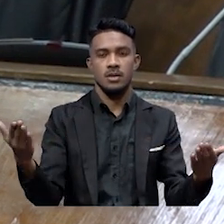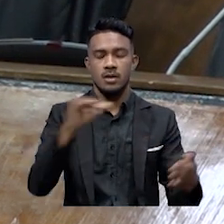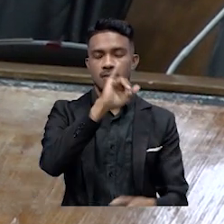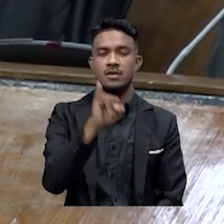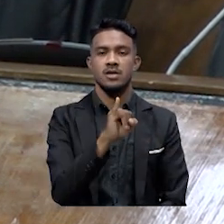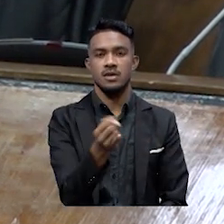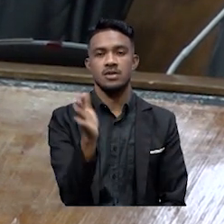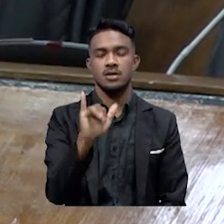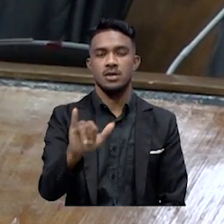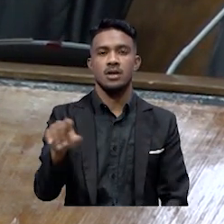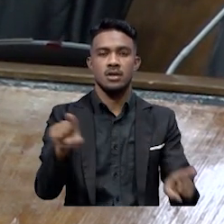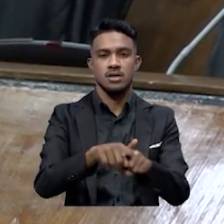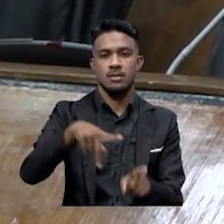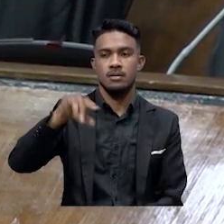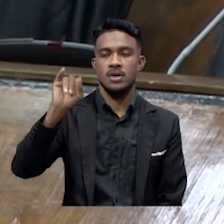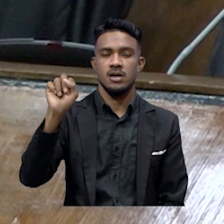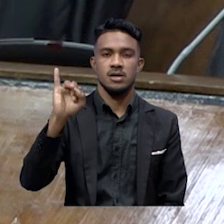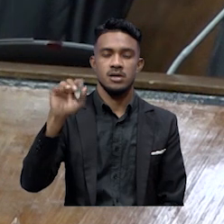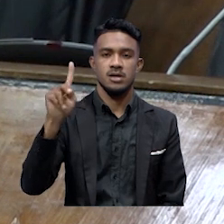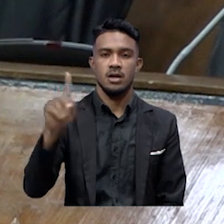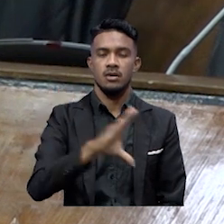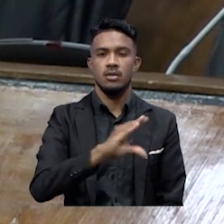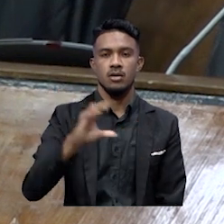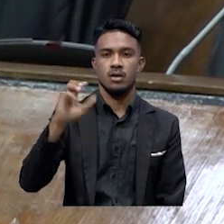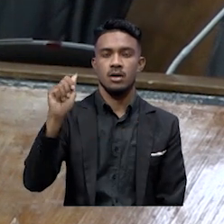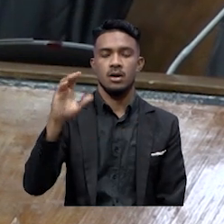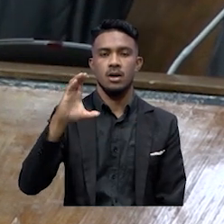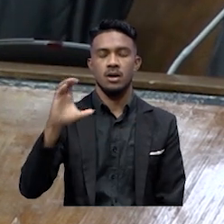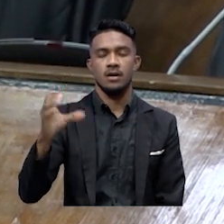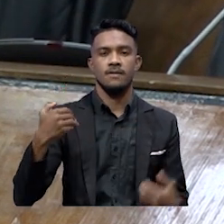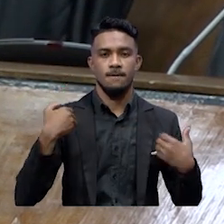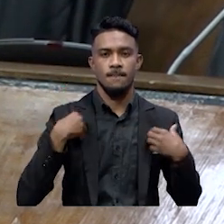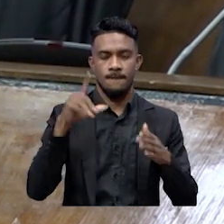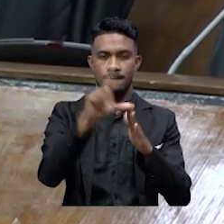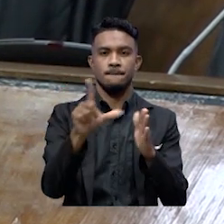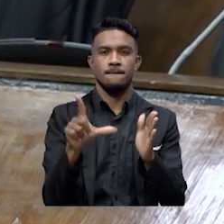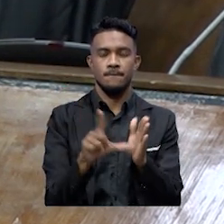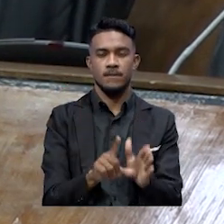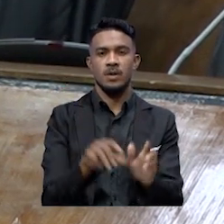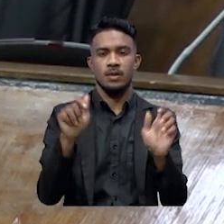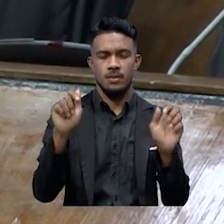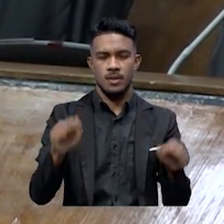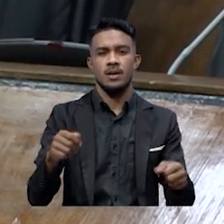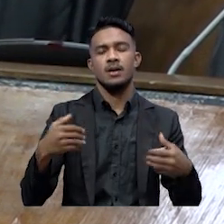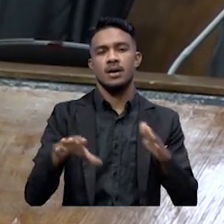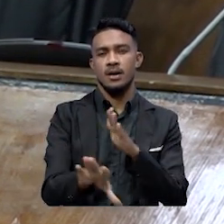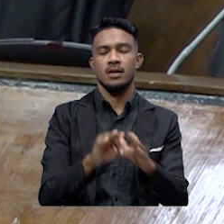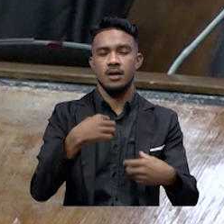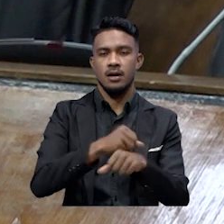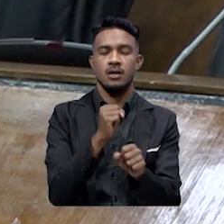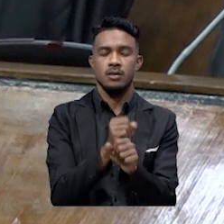Sira, anessan PSIC ho kak. E o projeto de lei não consegue definir a lei